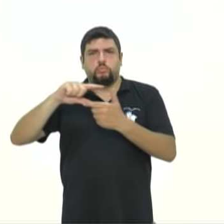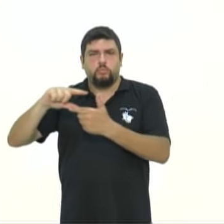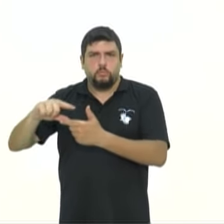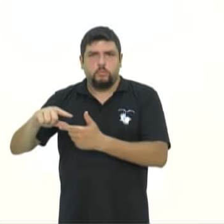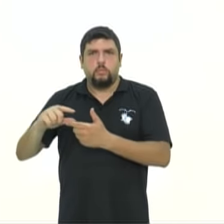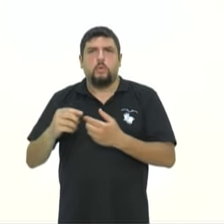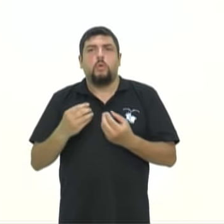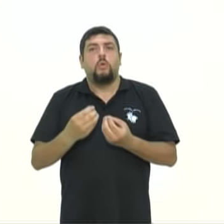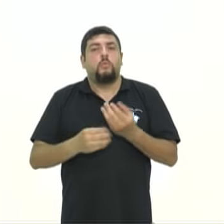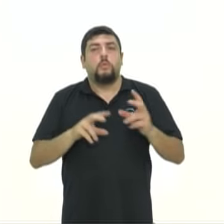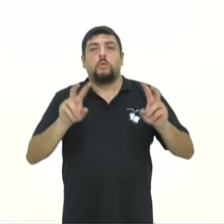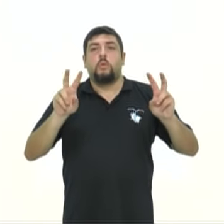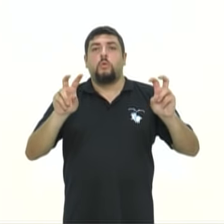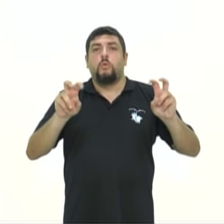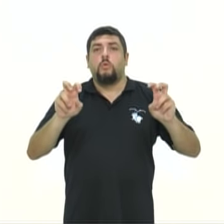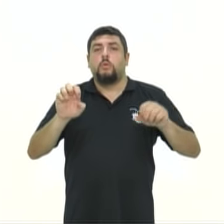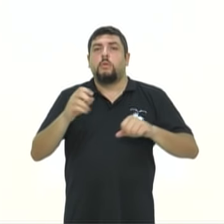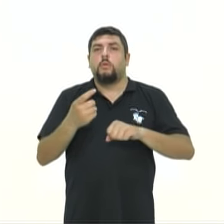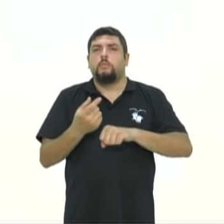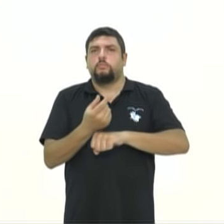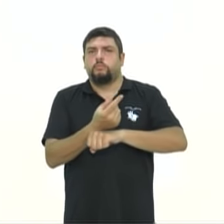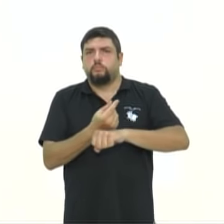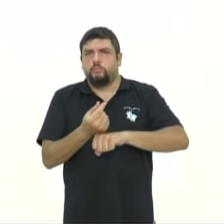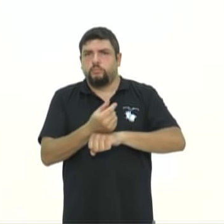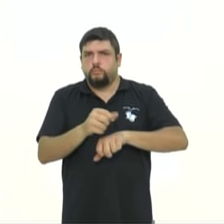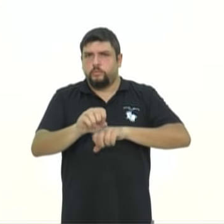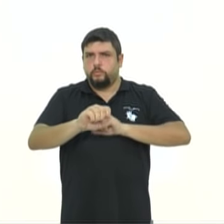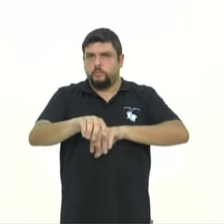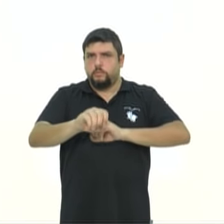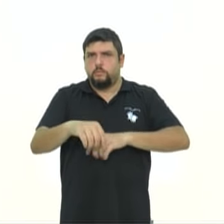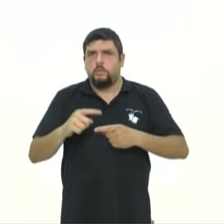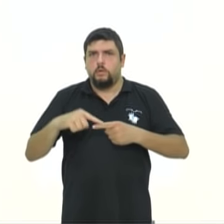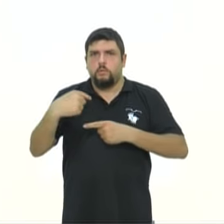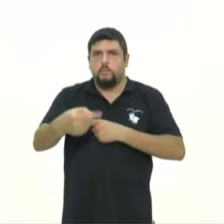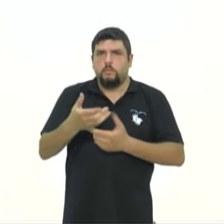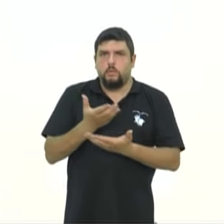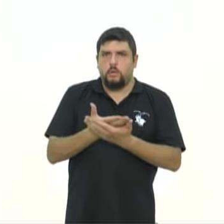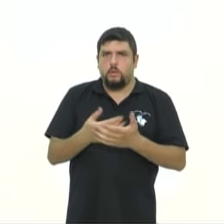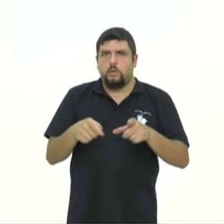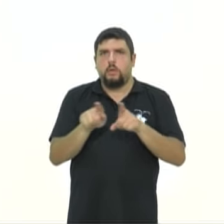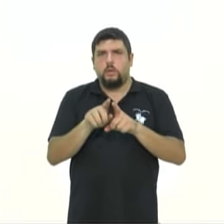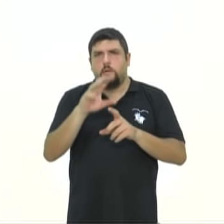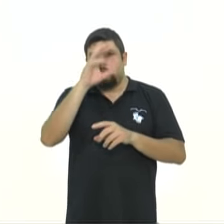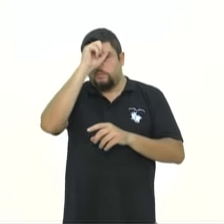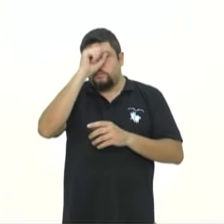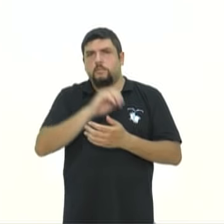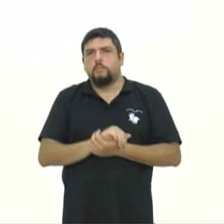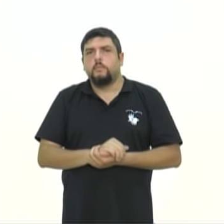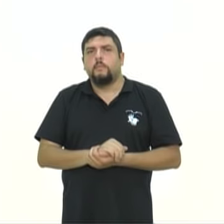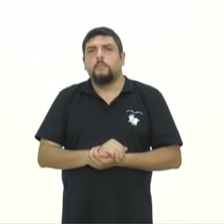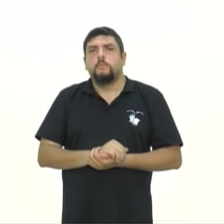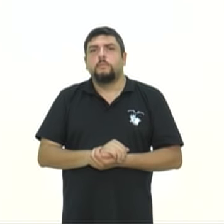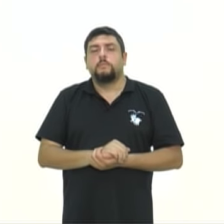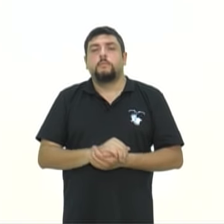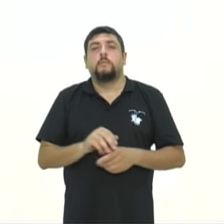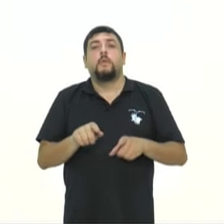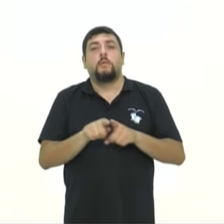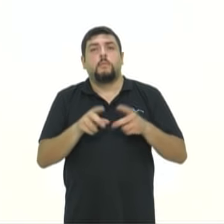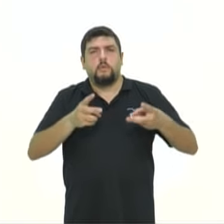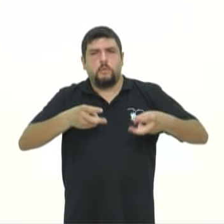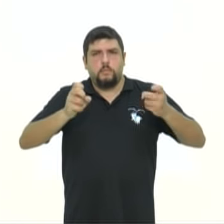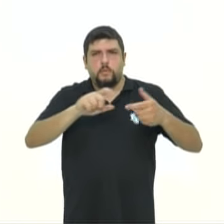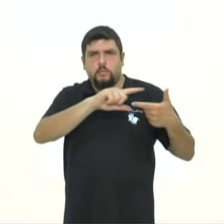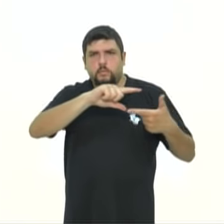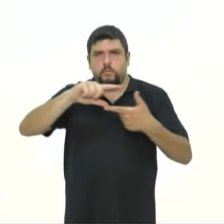com a temática da educação financeira. Na aula que vem a gente continua discutindo essa questão da educação financeira, né? Identificamos elementos de humor e